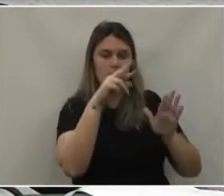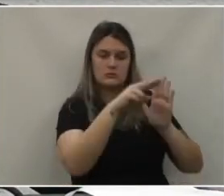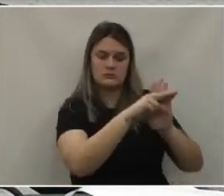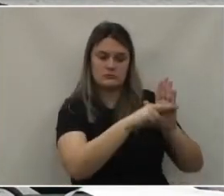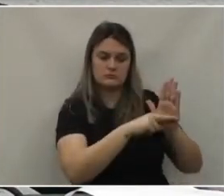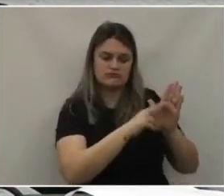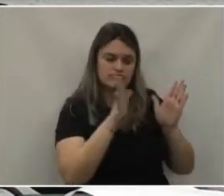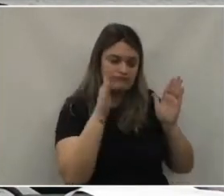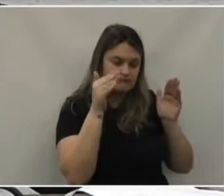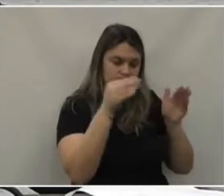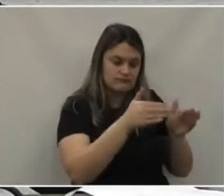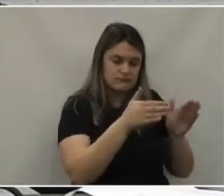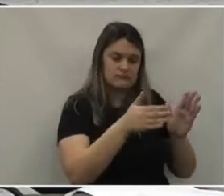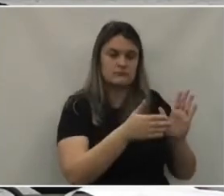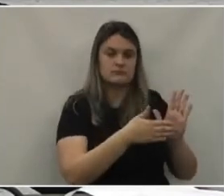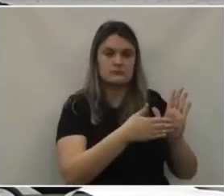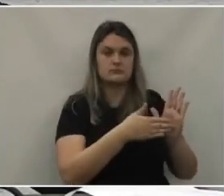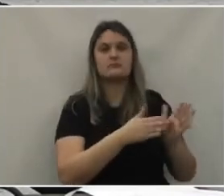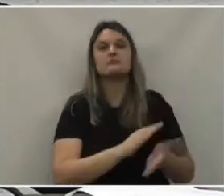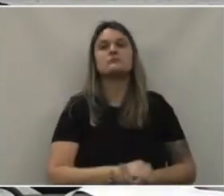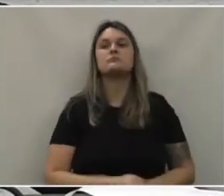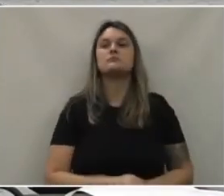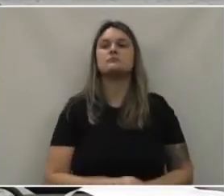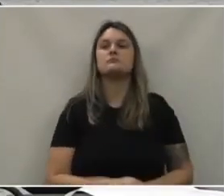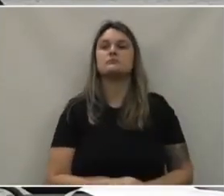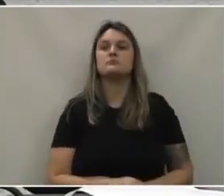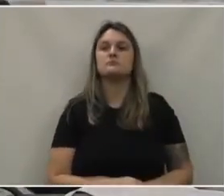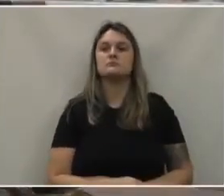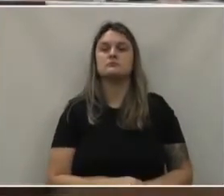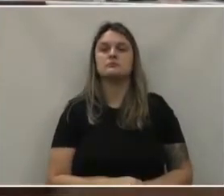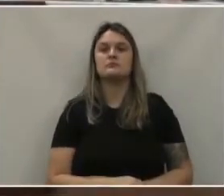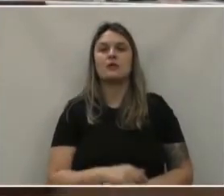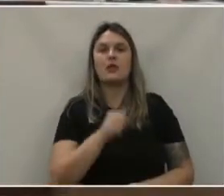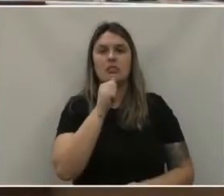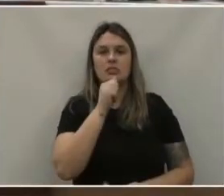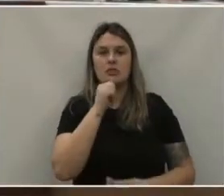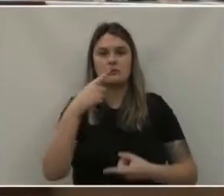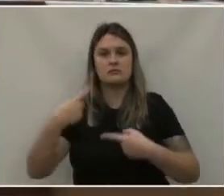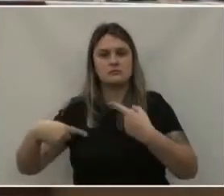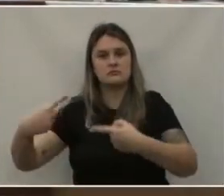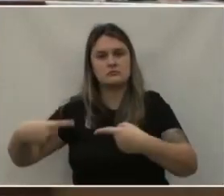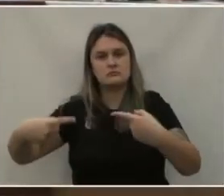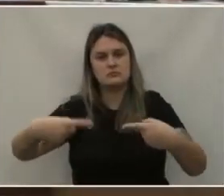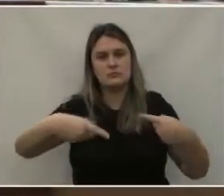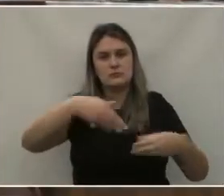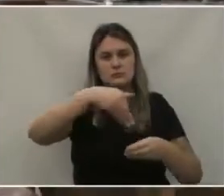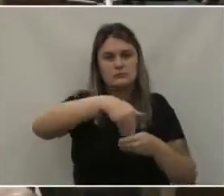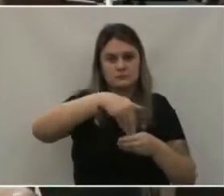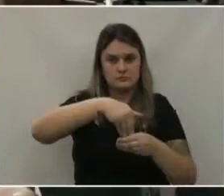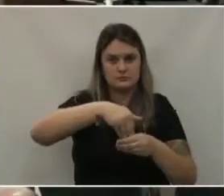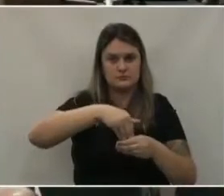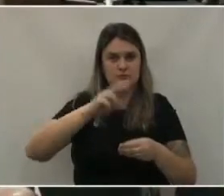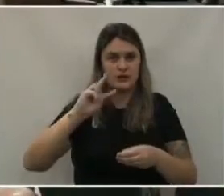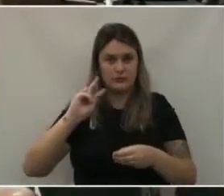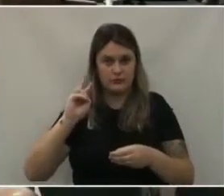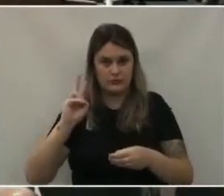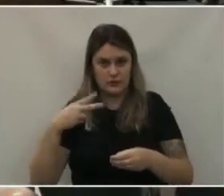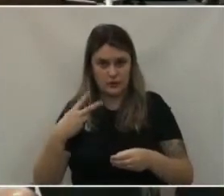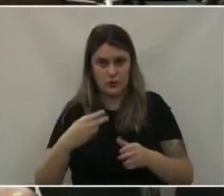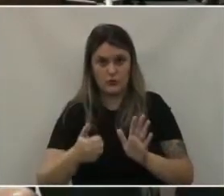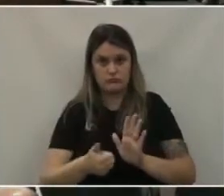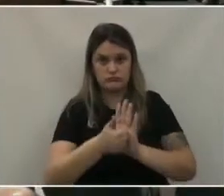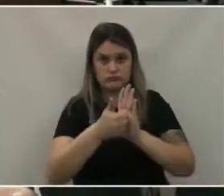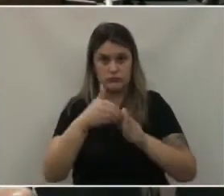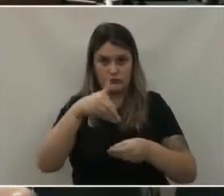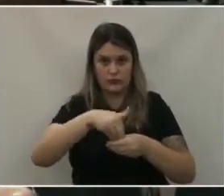os trâmites previstos no regimento. É o parecer. Está em discussão, em votação. Senhores vereadores que